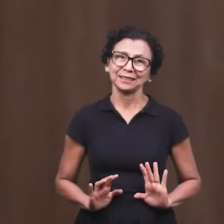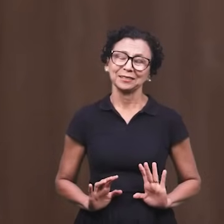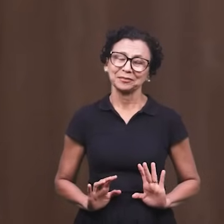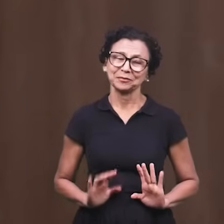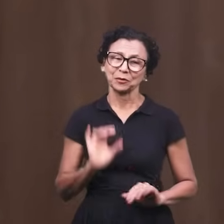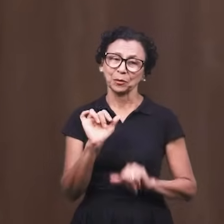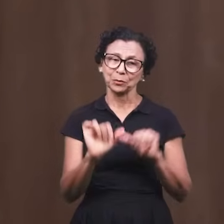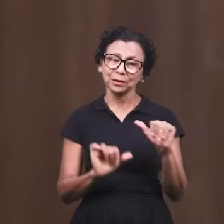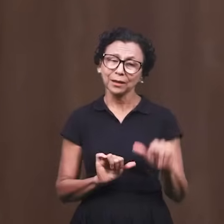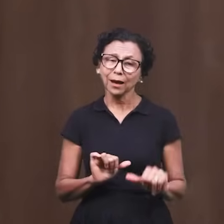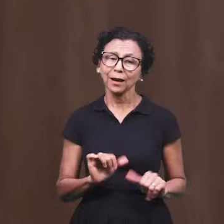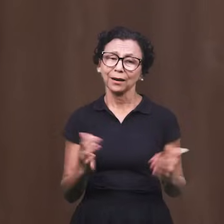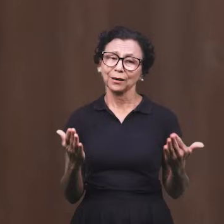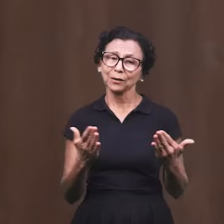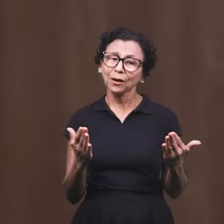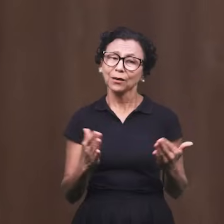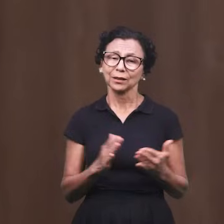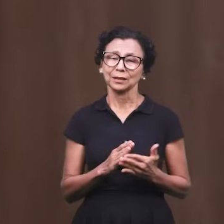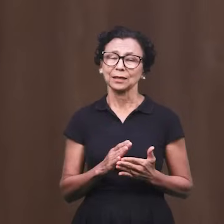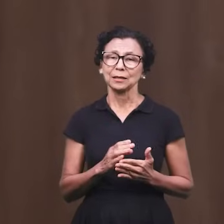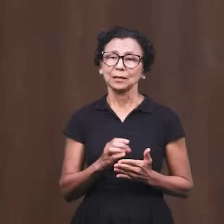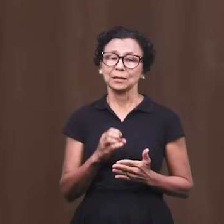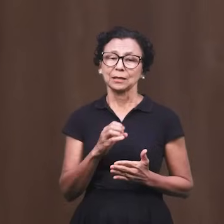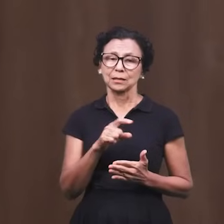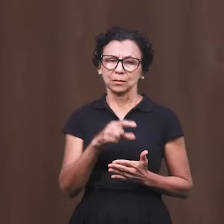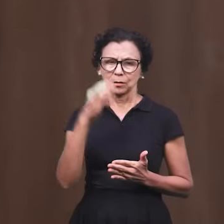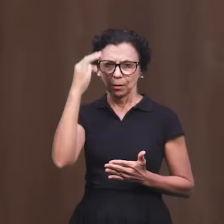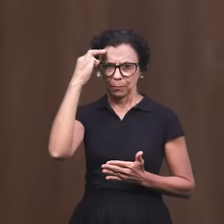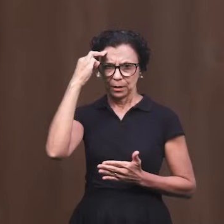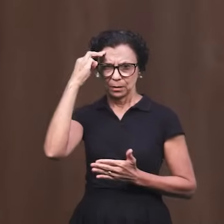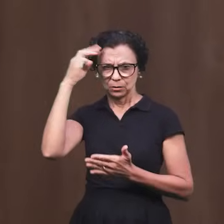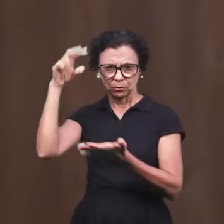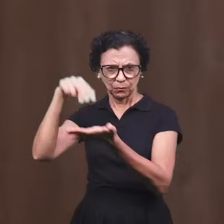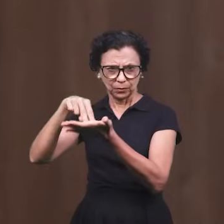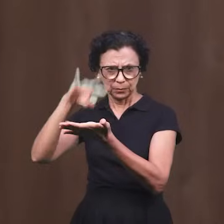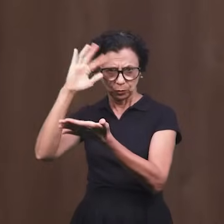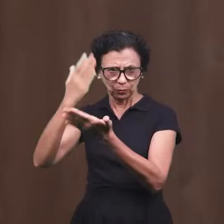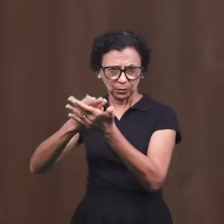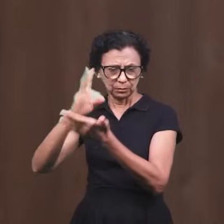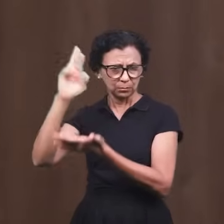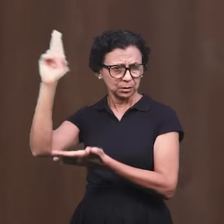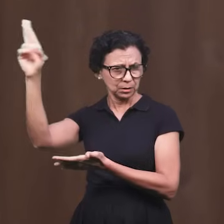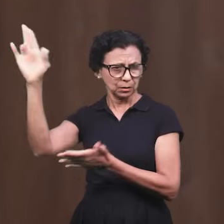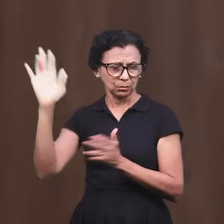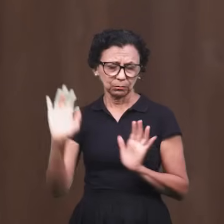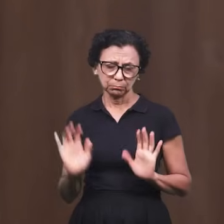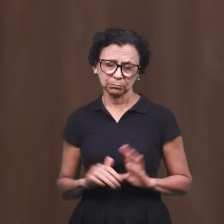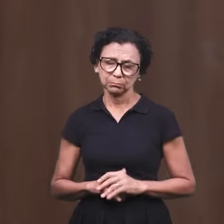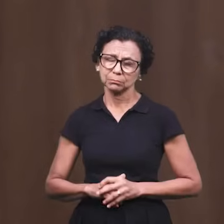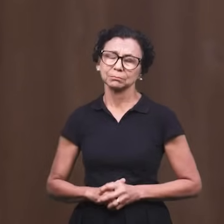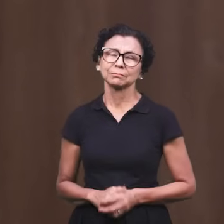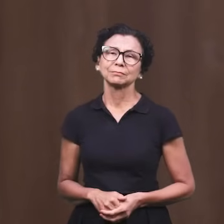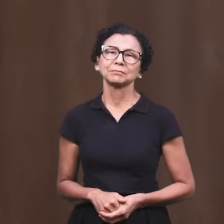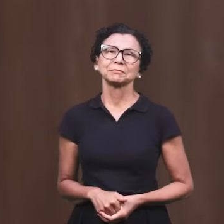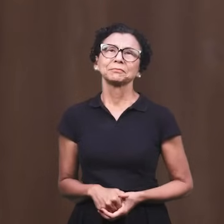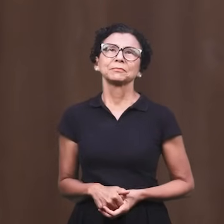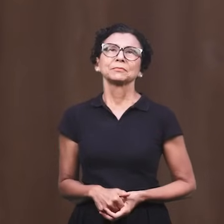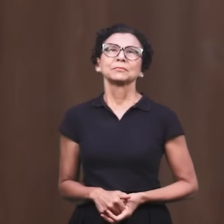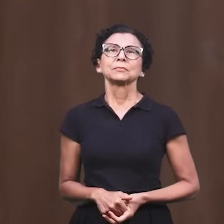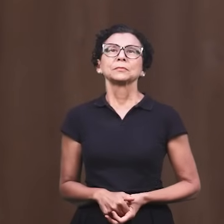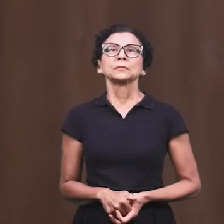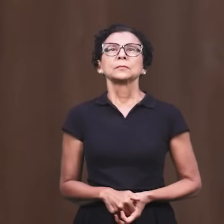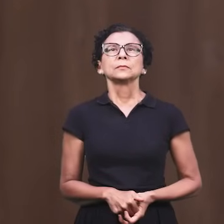seus planos, mas você quer uma mente firme no Senhor, você quer ter a mente de Cristo, é isso aí, a vontade dele prevalecendo na nossa